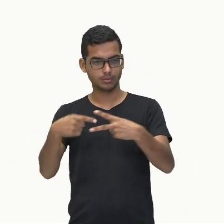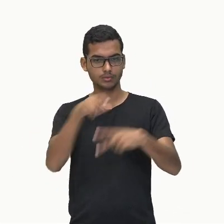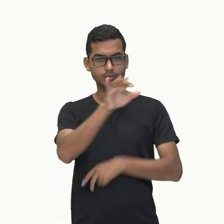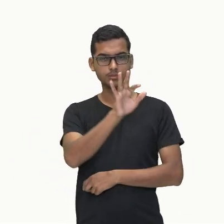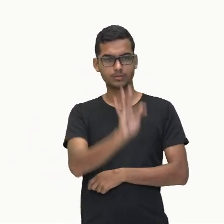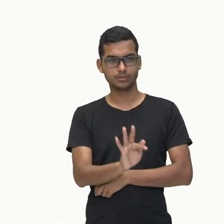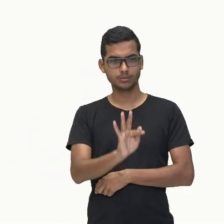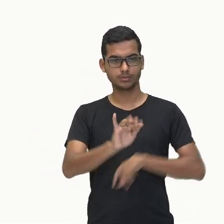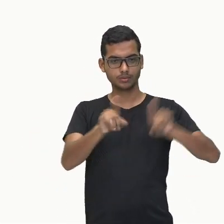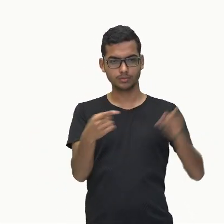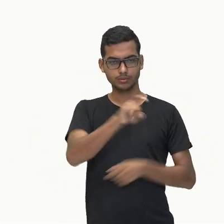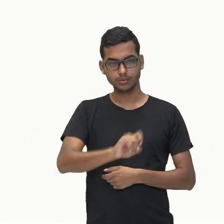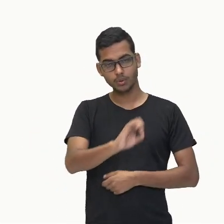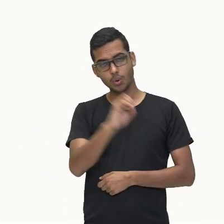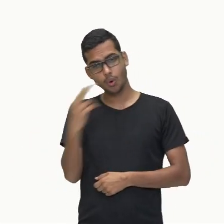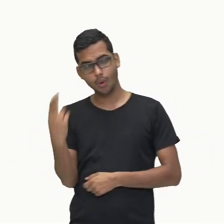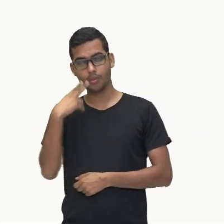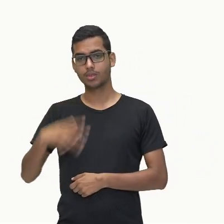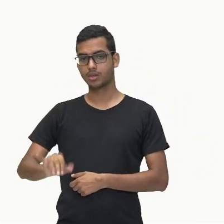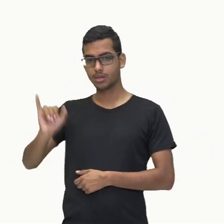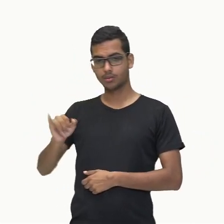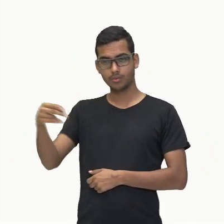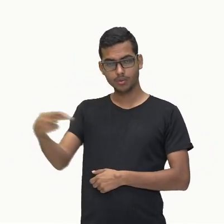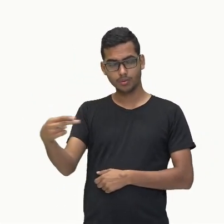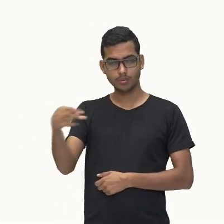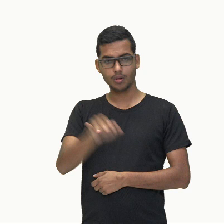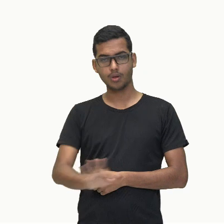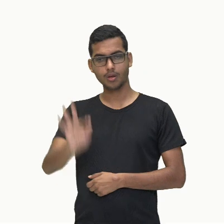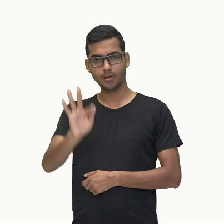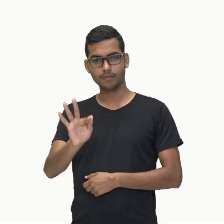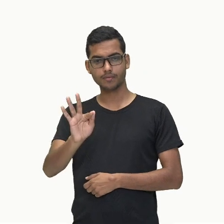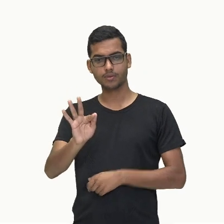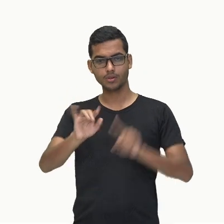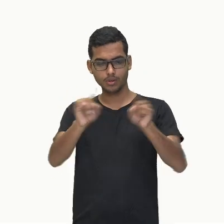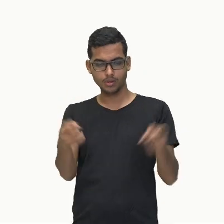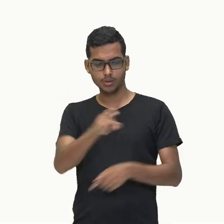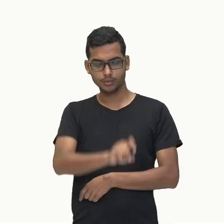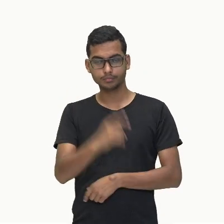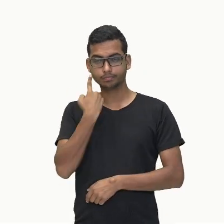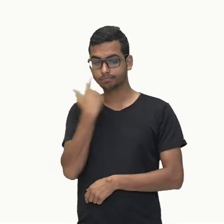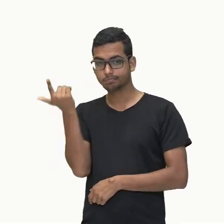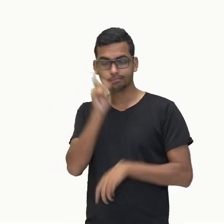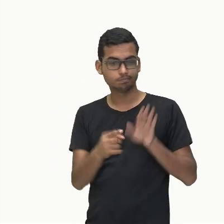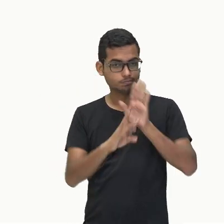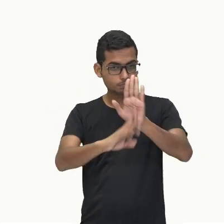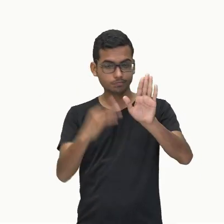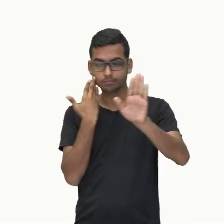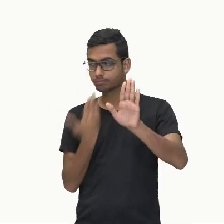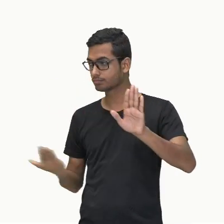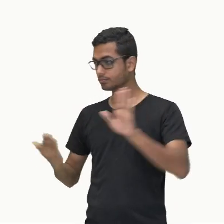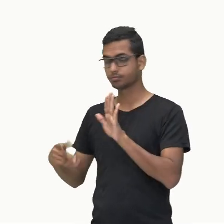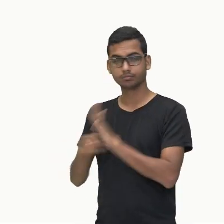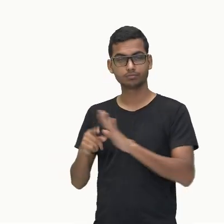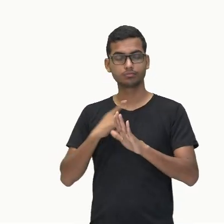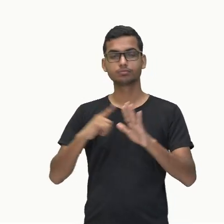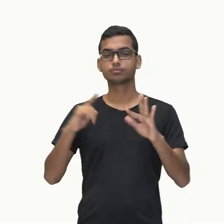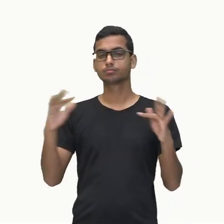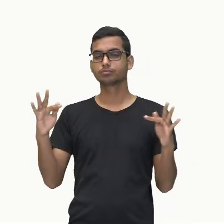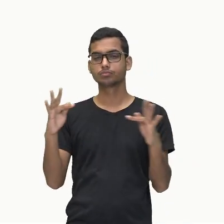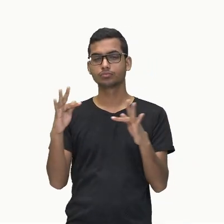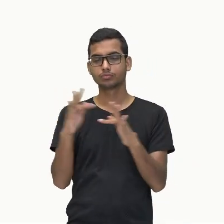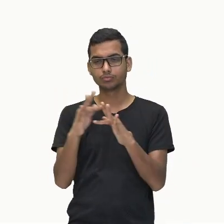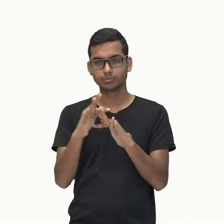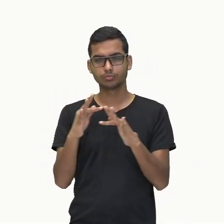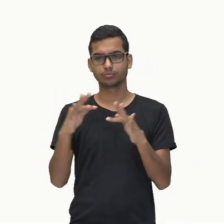y igual a f de x. Todas essas notações vão representar uma função. E a gente